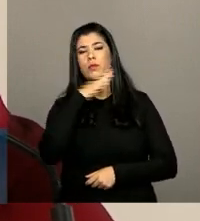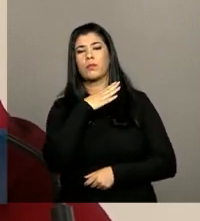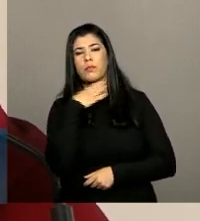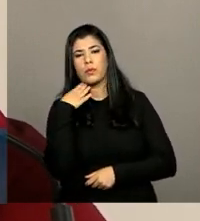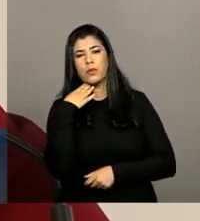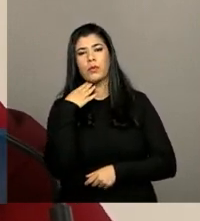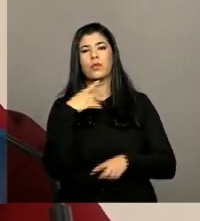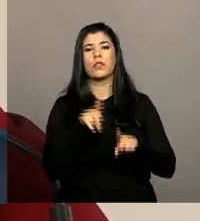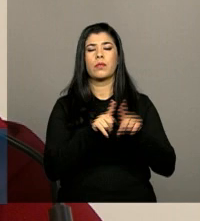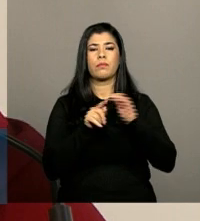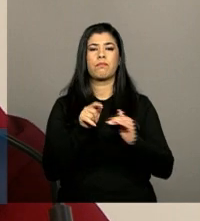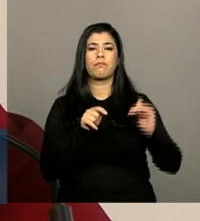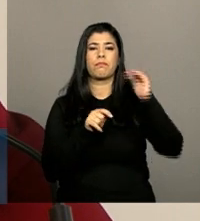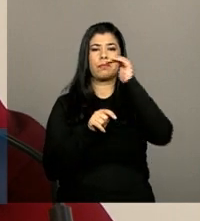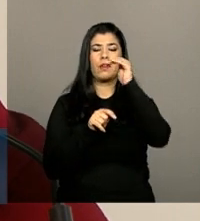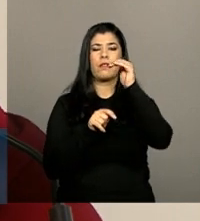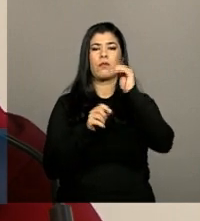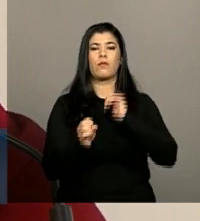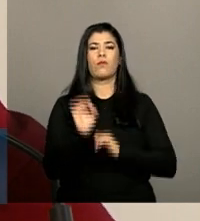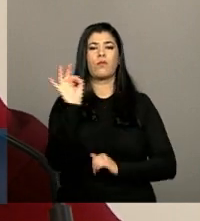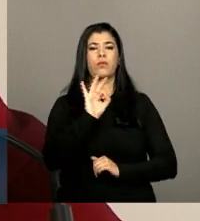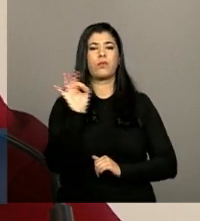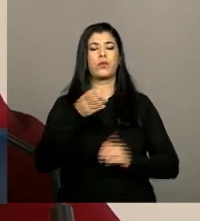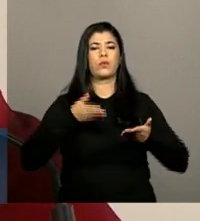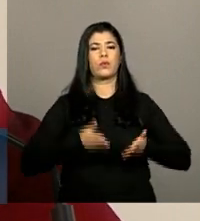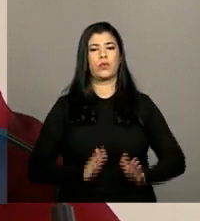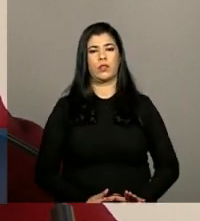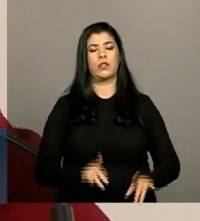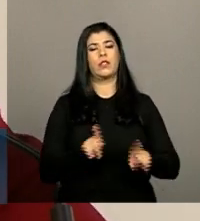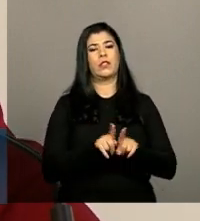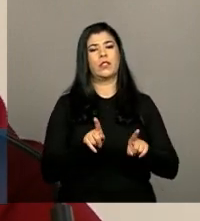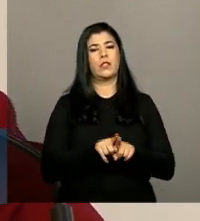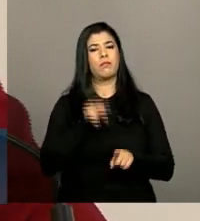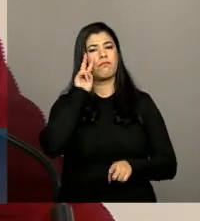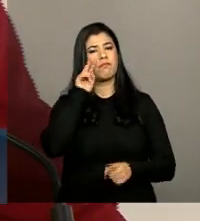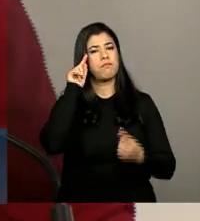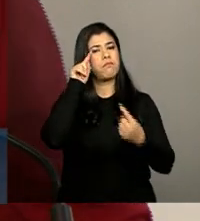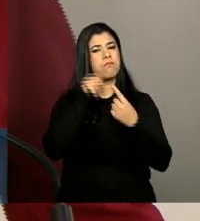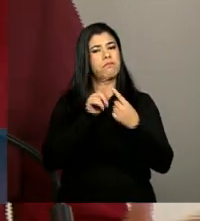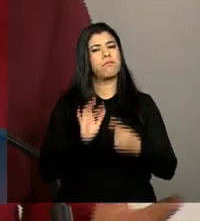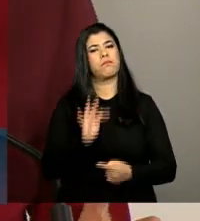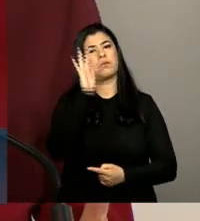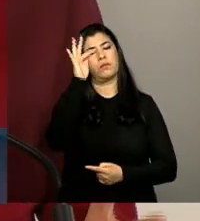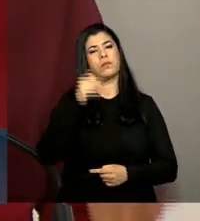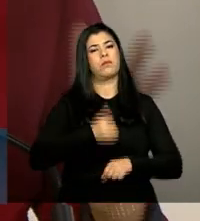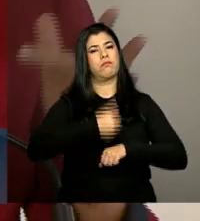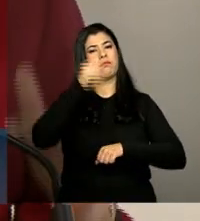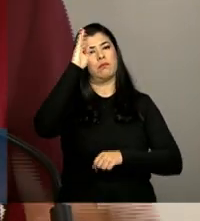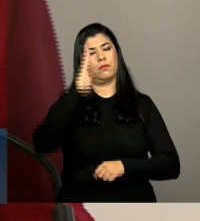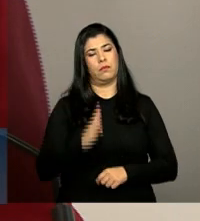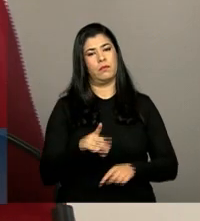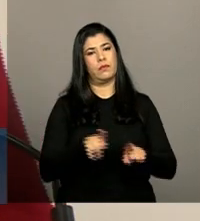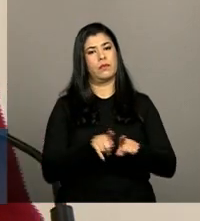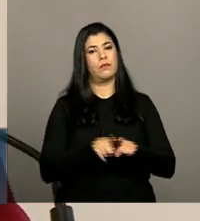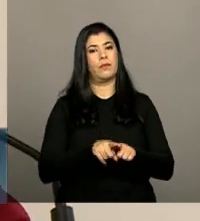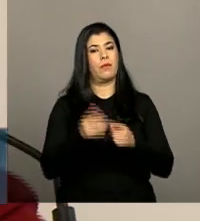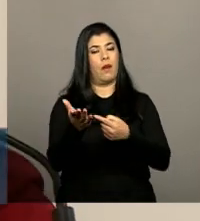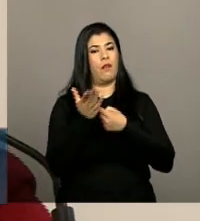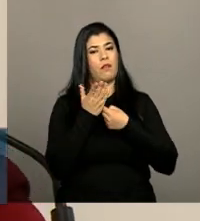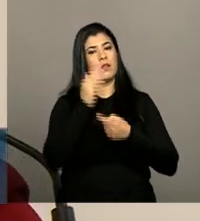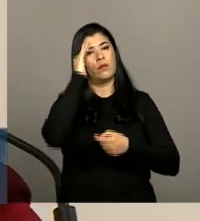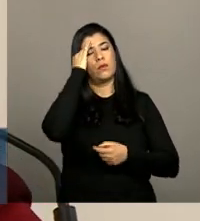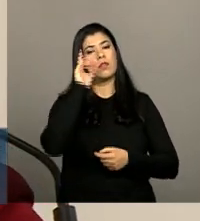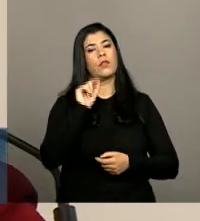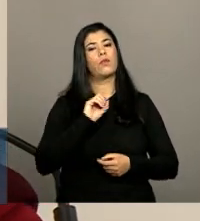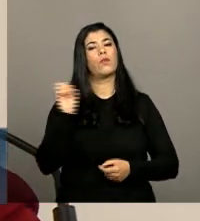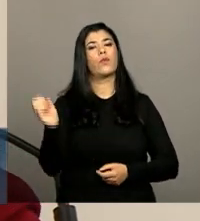enfim de perspectivas de vida da população brasileira e nos permitiu entender esse novo perfil